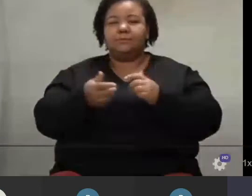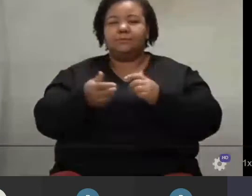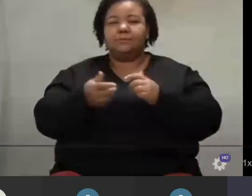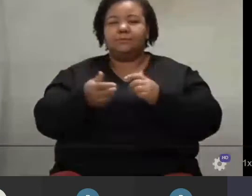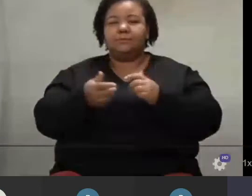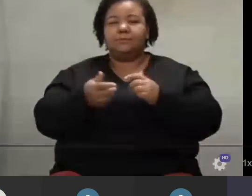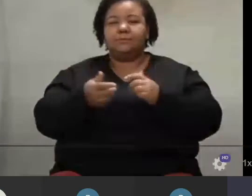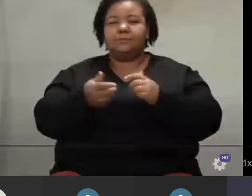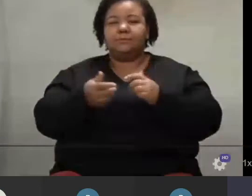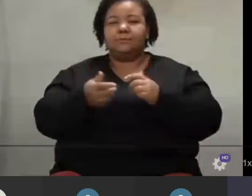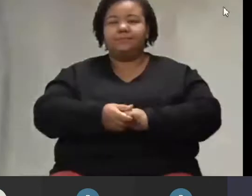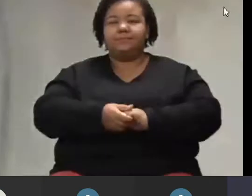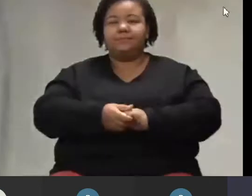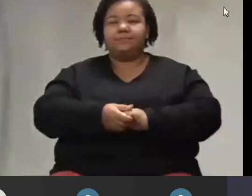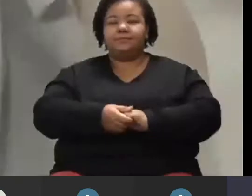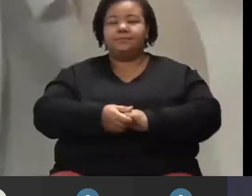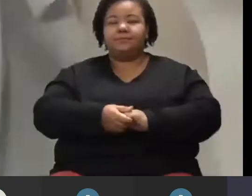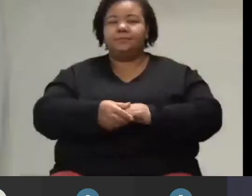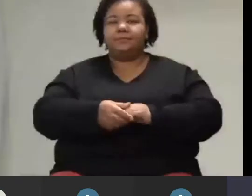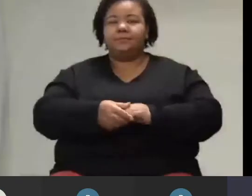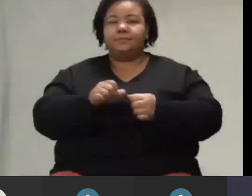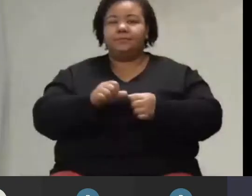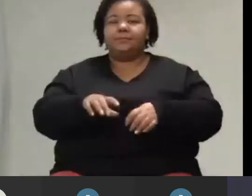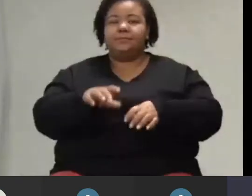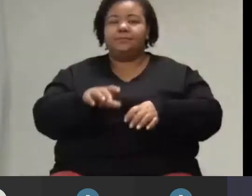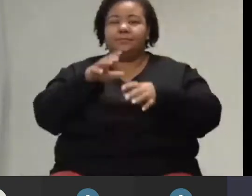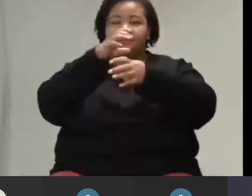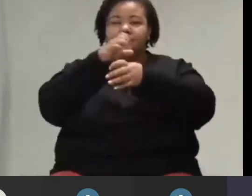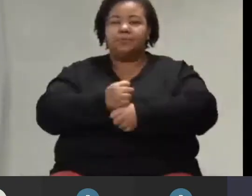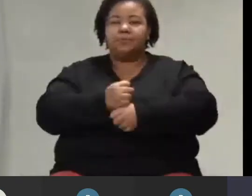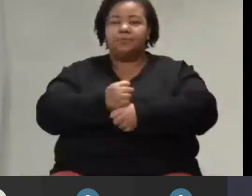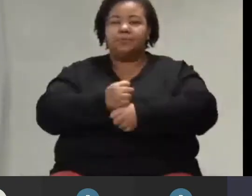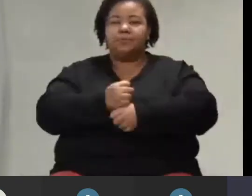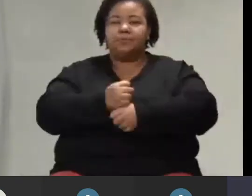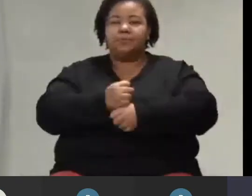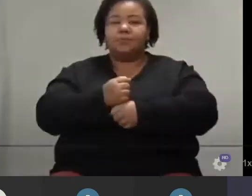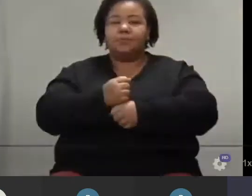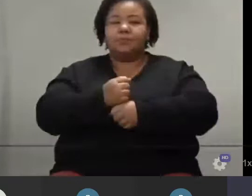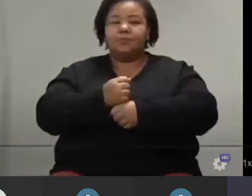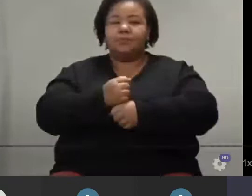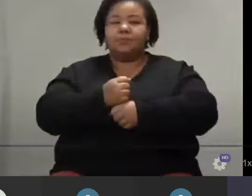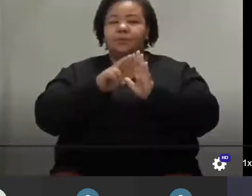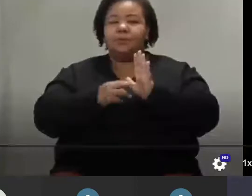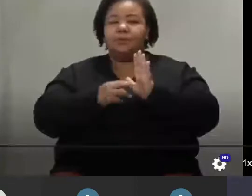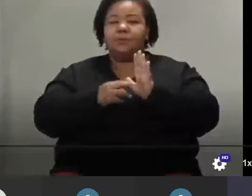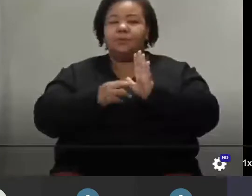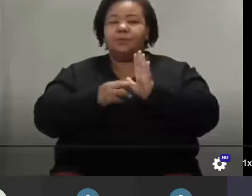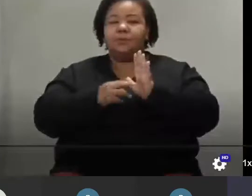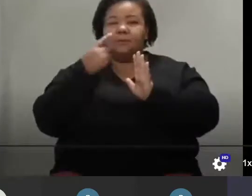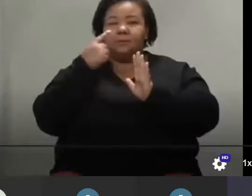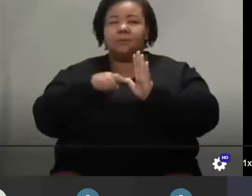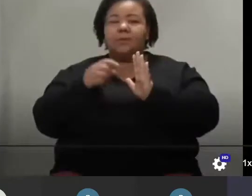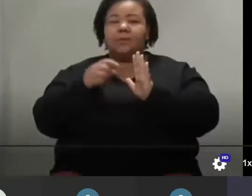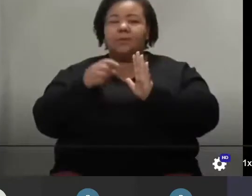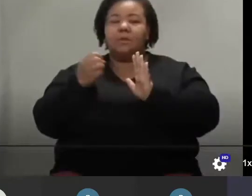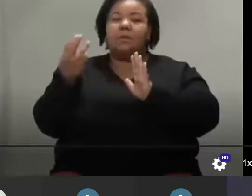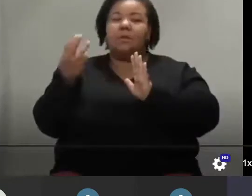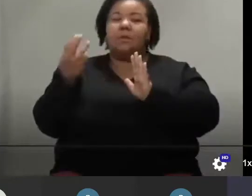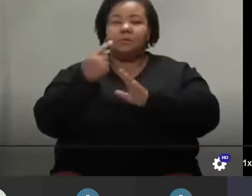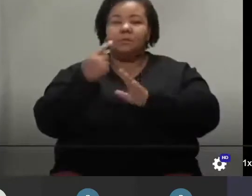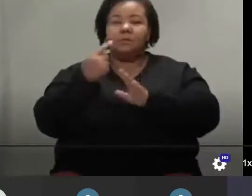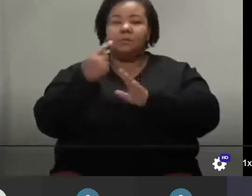utilizando uma regrinha de 3, para saber quanto que você precisa pesar desse meio de cultura. No caso dessa